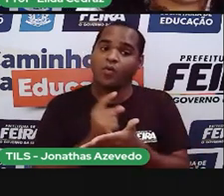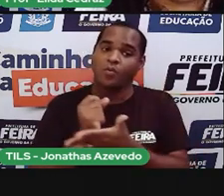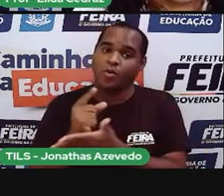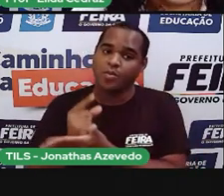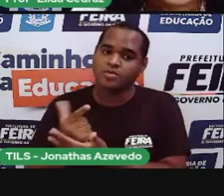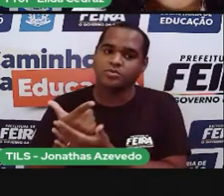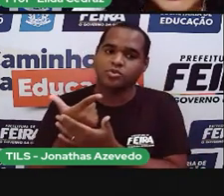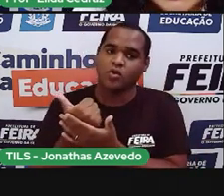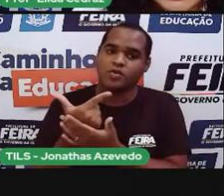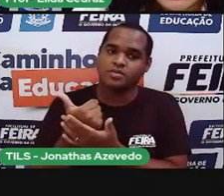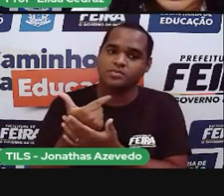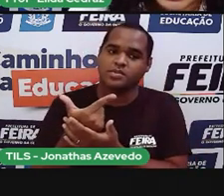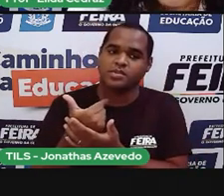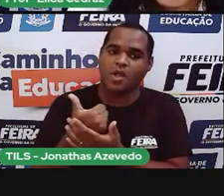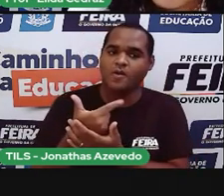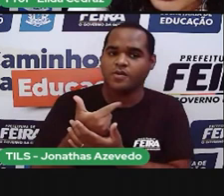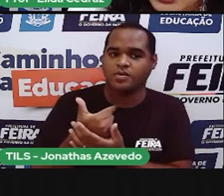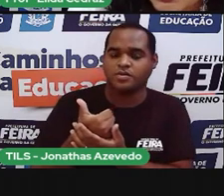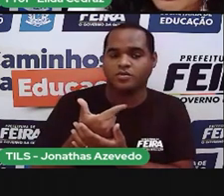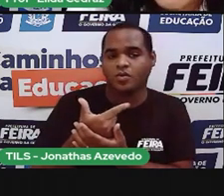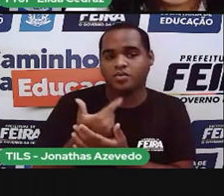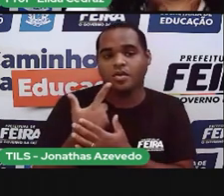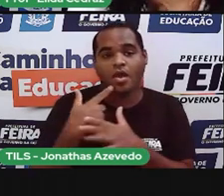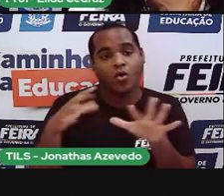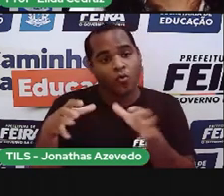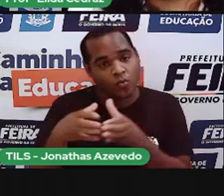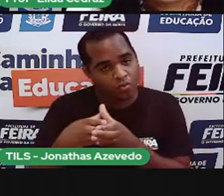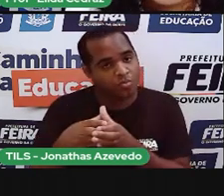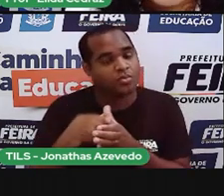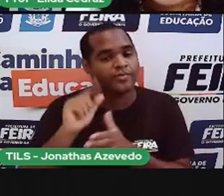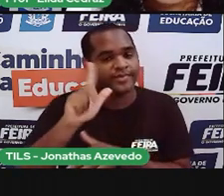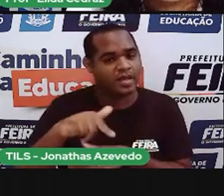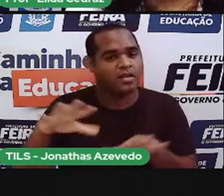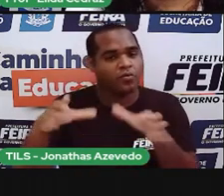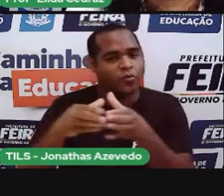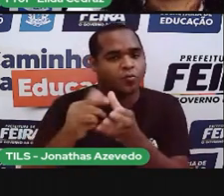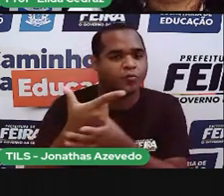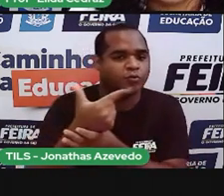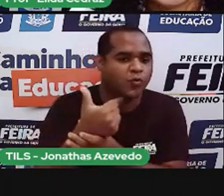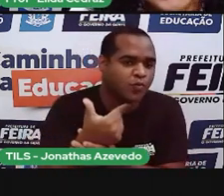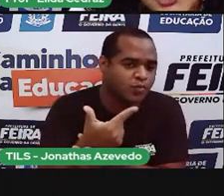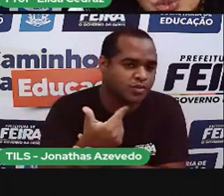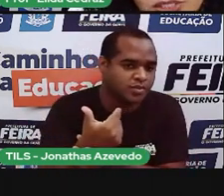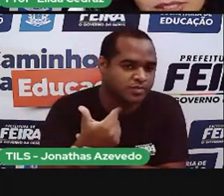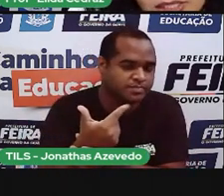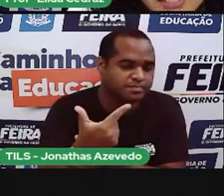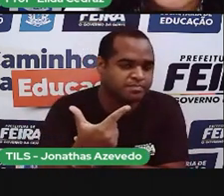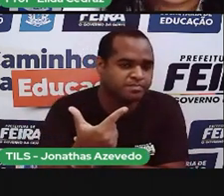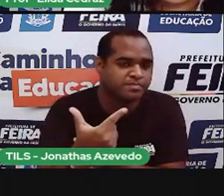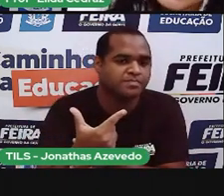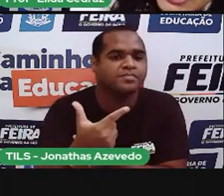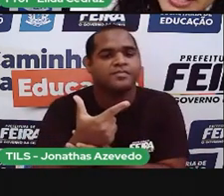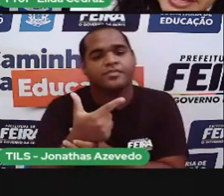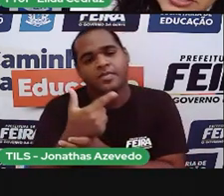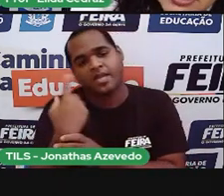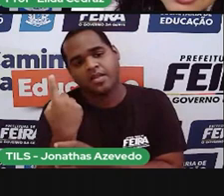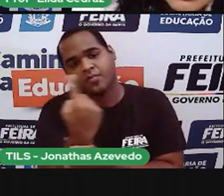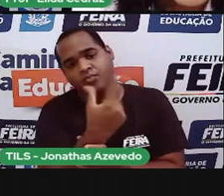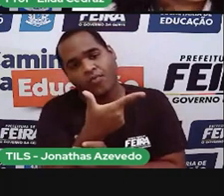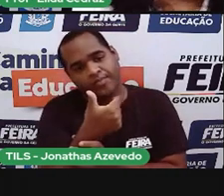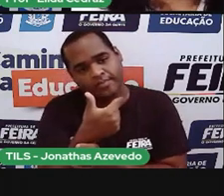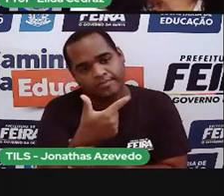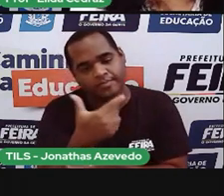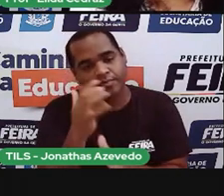dúzia. Dúzia é um grupo, é um conjunto de 12